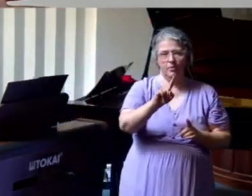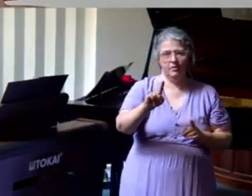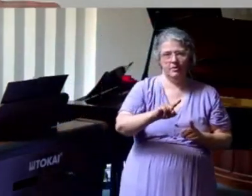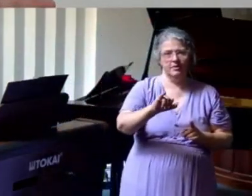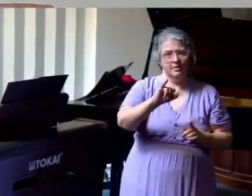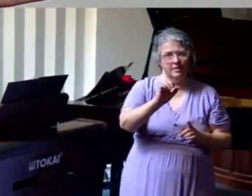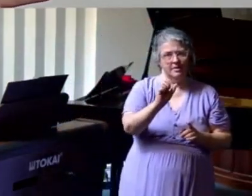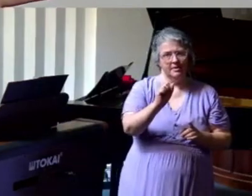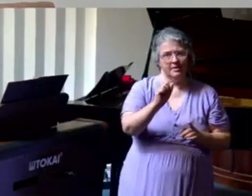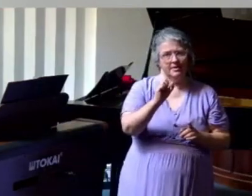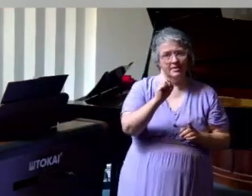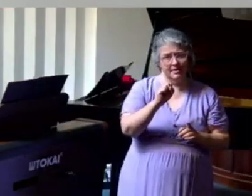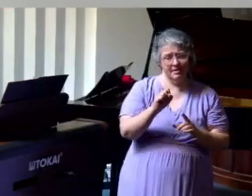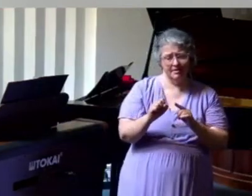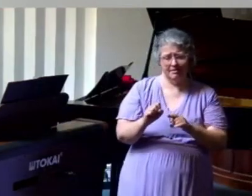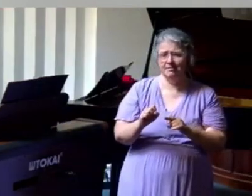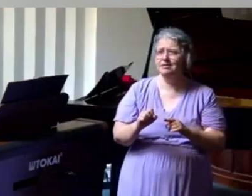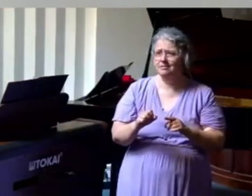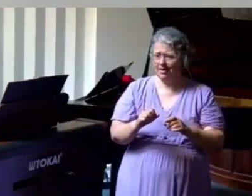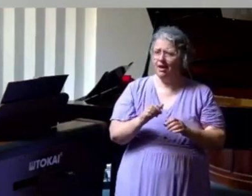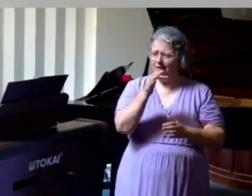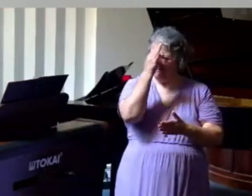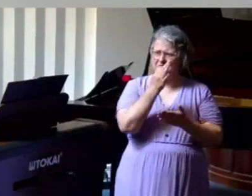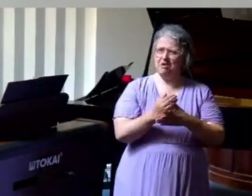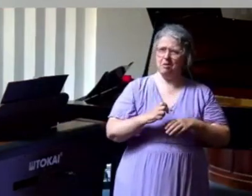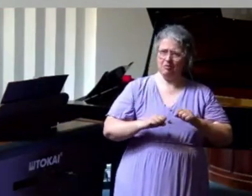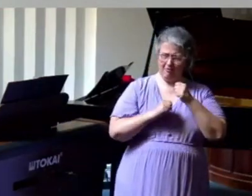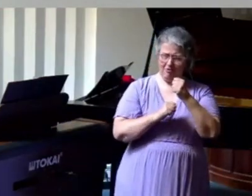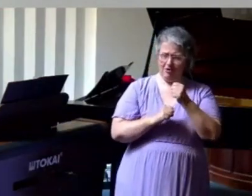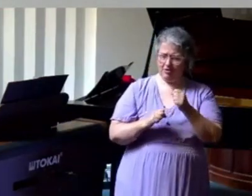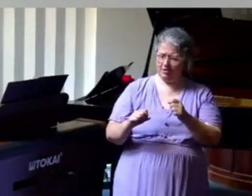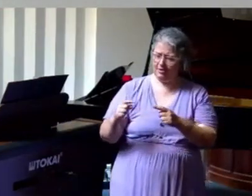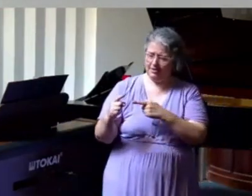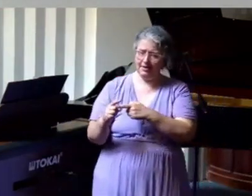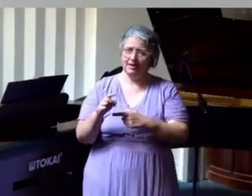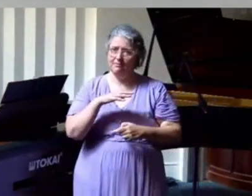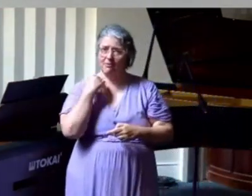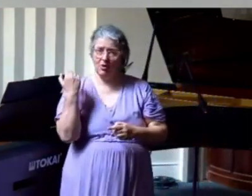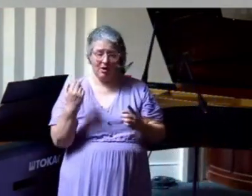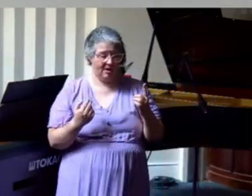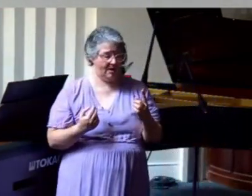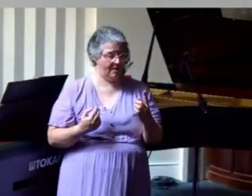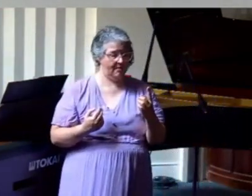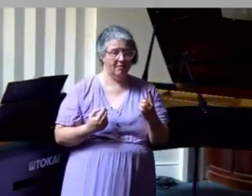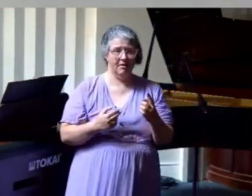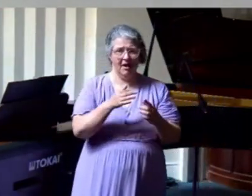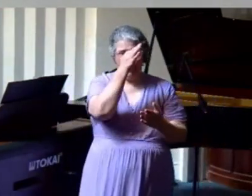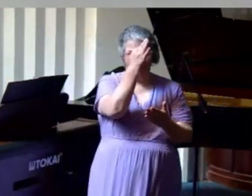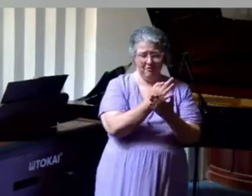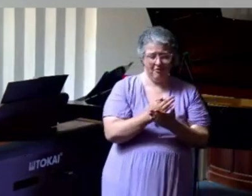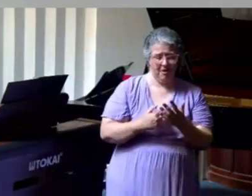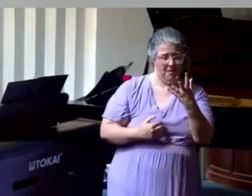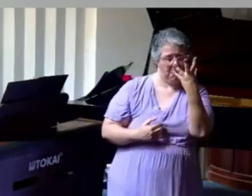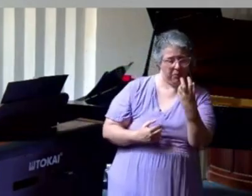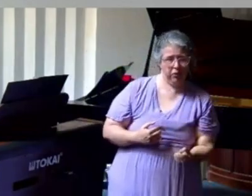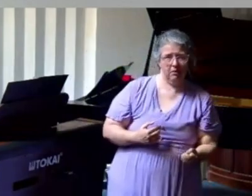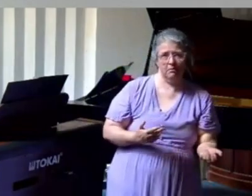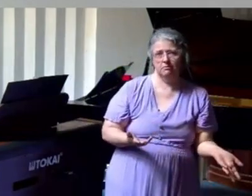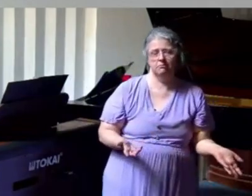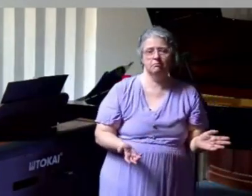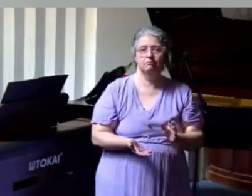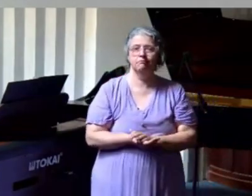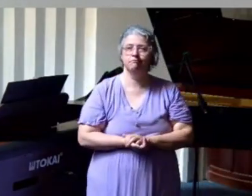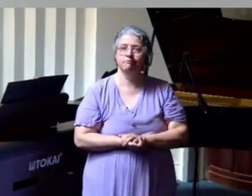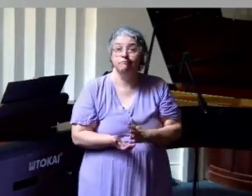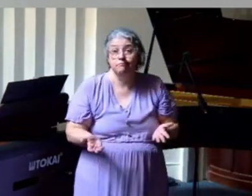vários reis do Antigo Testamento. Concluo com um outro destes reis, chamado Salomão. Salomão começou tão